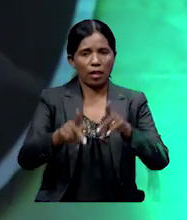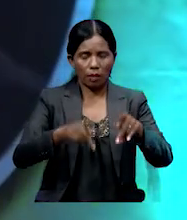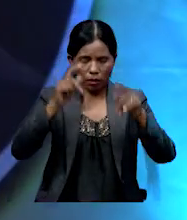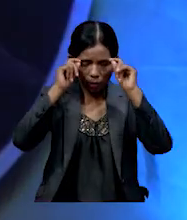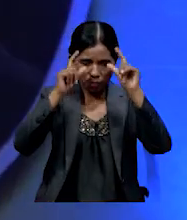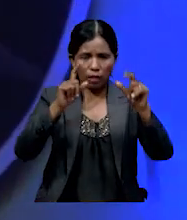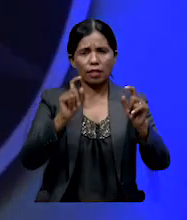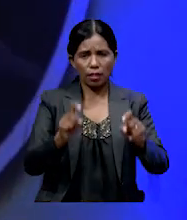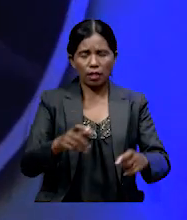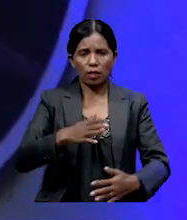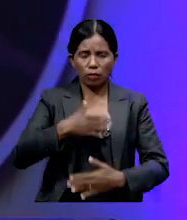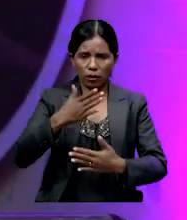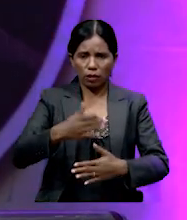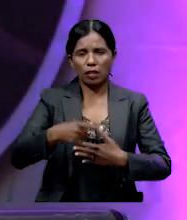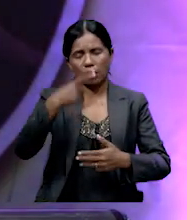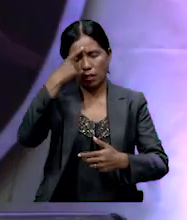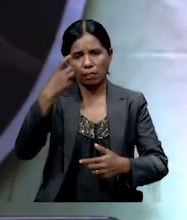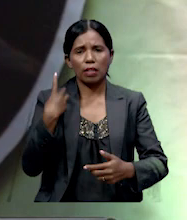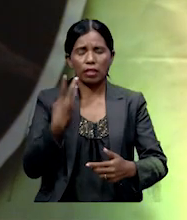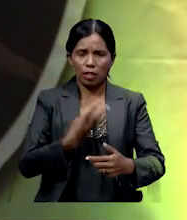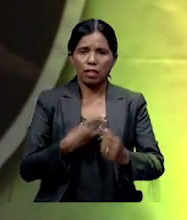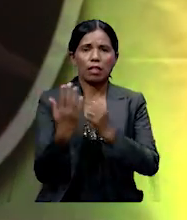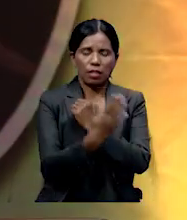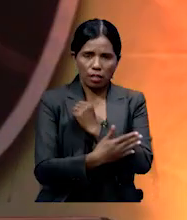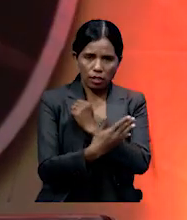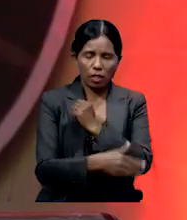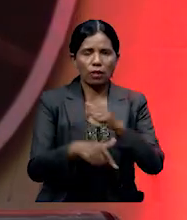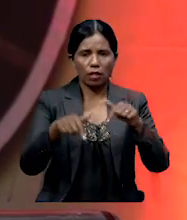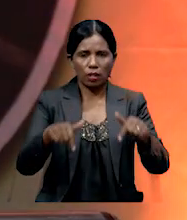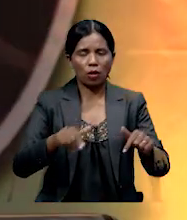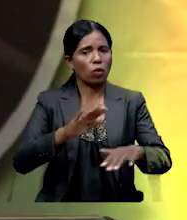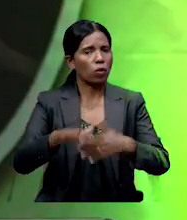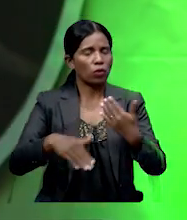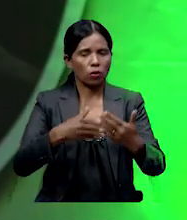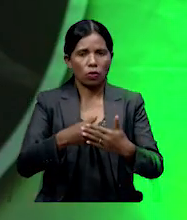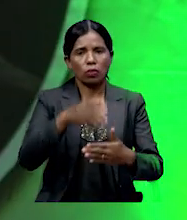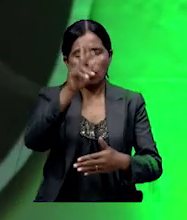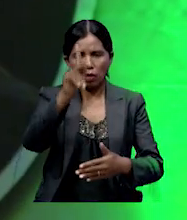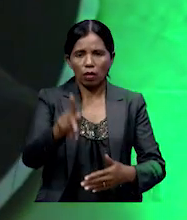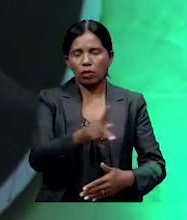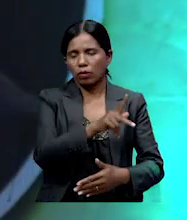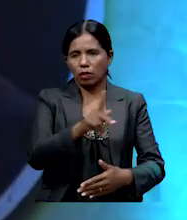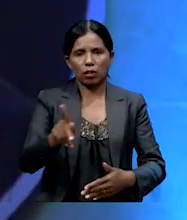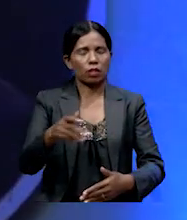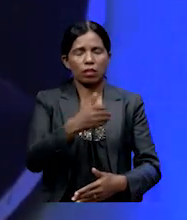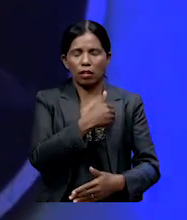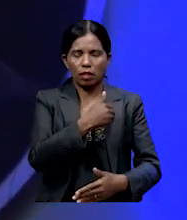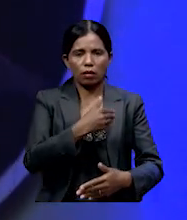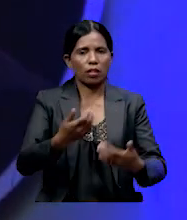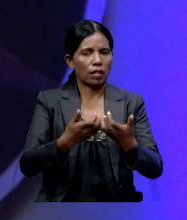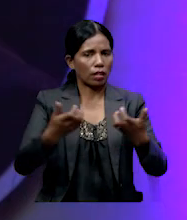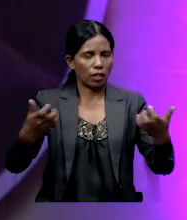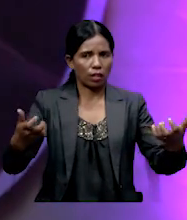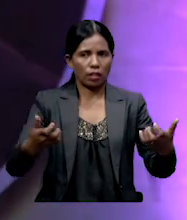que solo também tem o rei e da ne. A maioria católica se dá o moço faje mal,